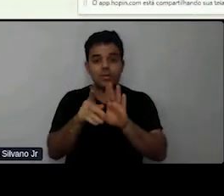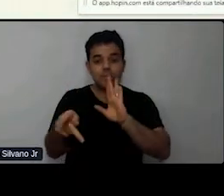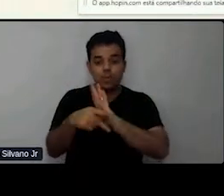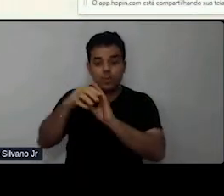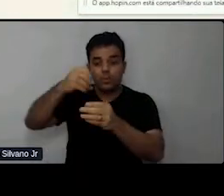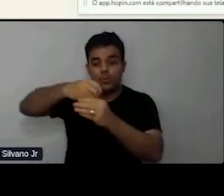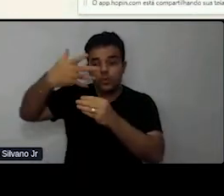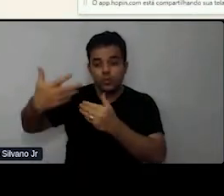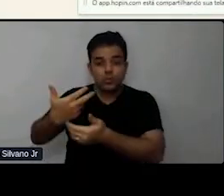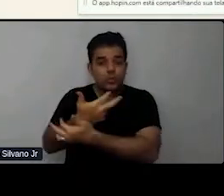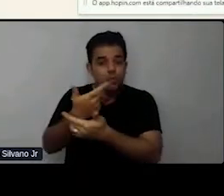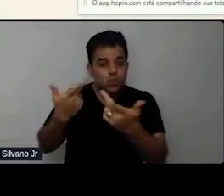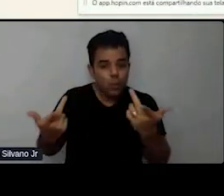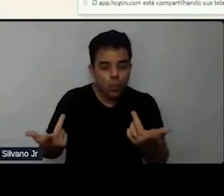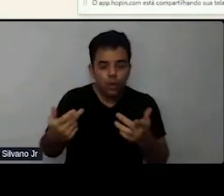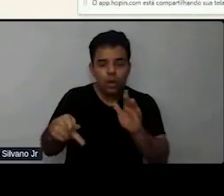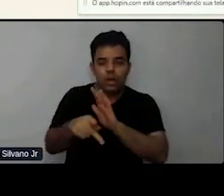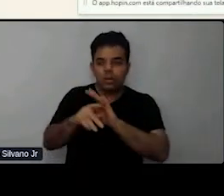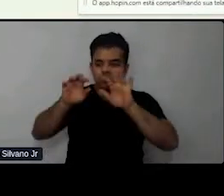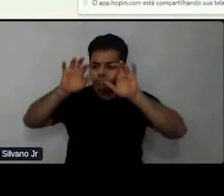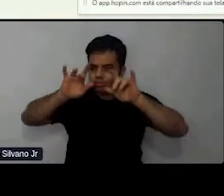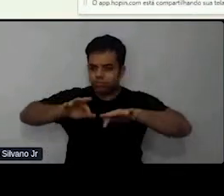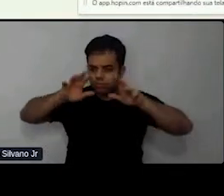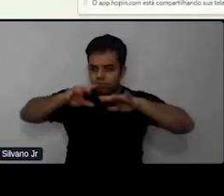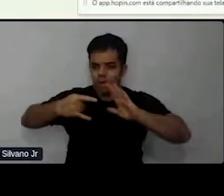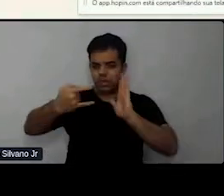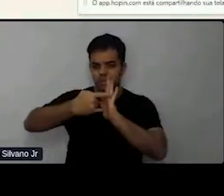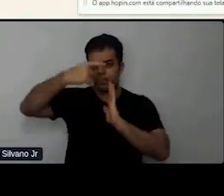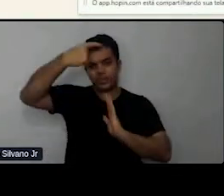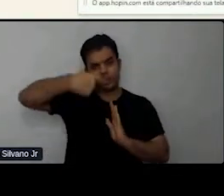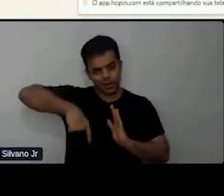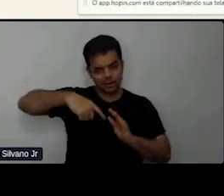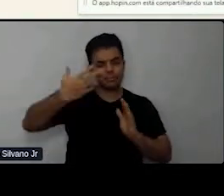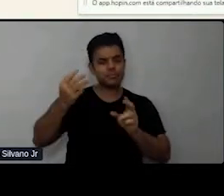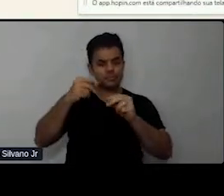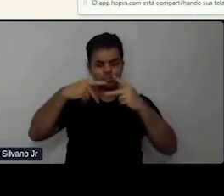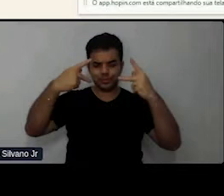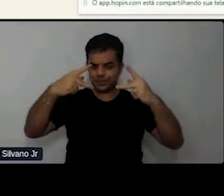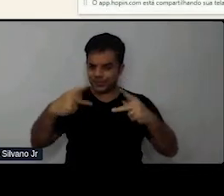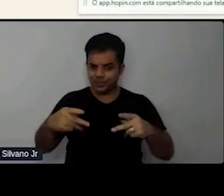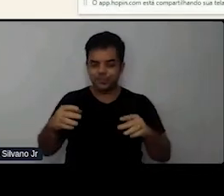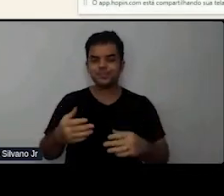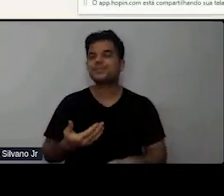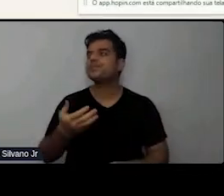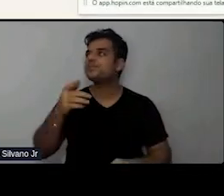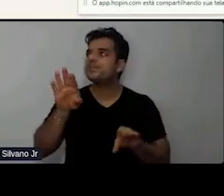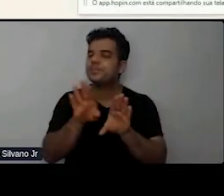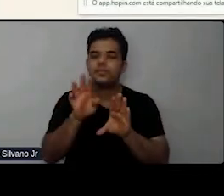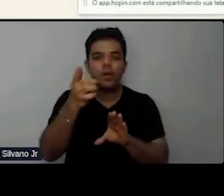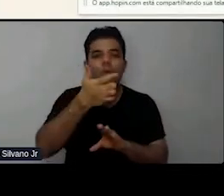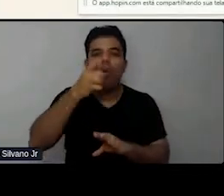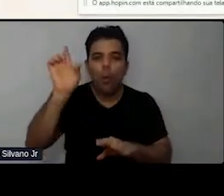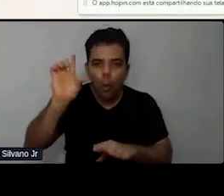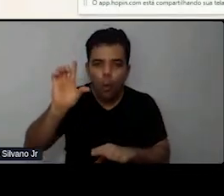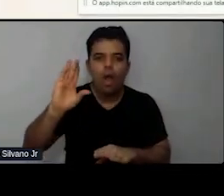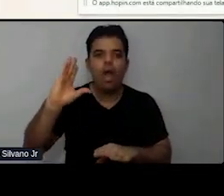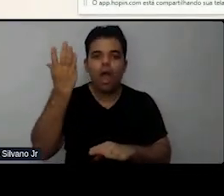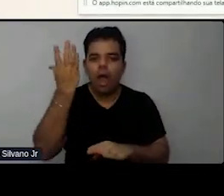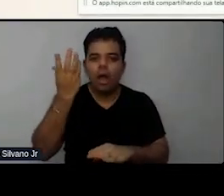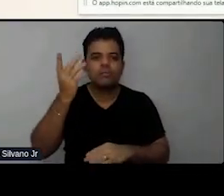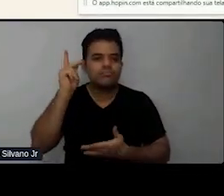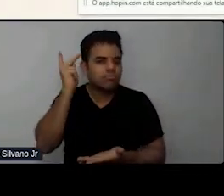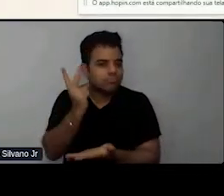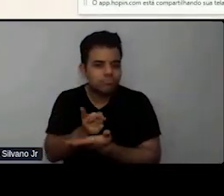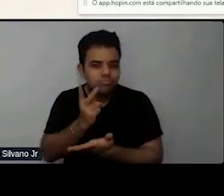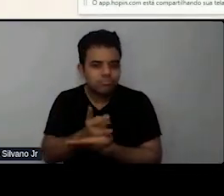conteúdo escrita pelo desenvolvedor. Um outro caso que é bem comum é ter